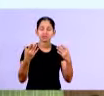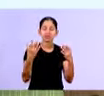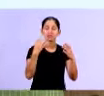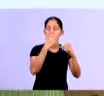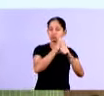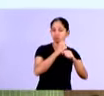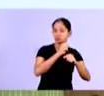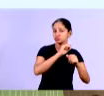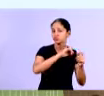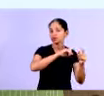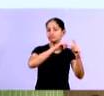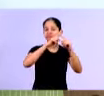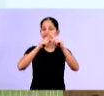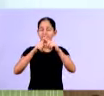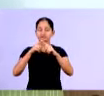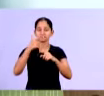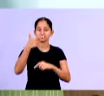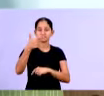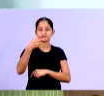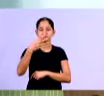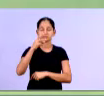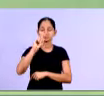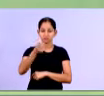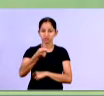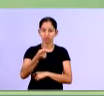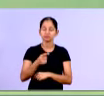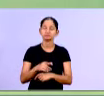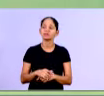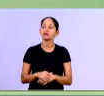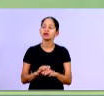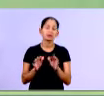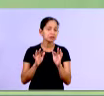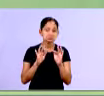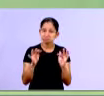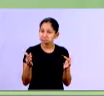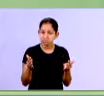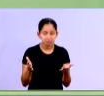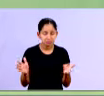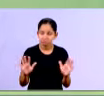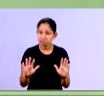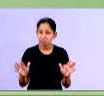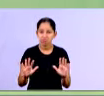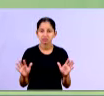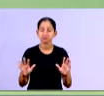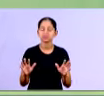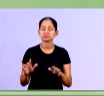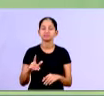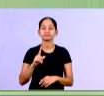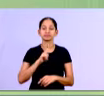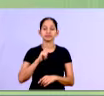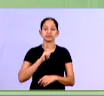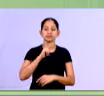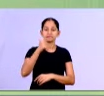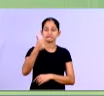1 vezes 23 mil. É simples. Valor futuro, então eu vou ter 23